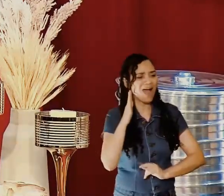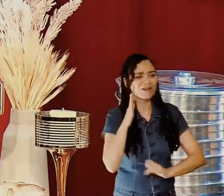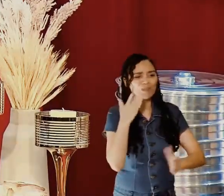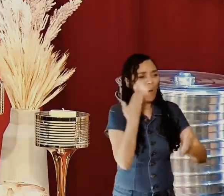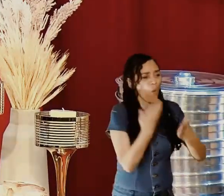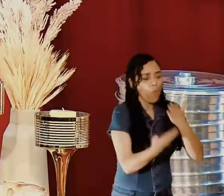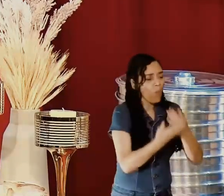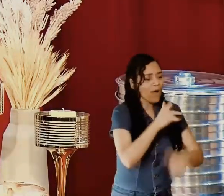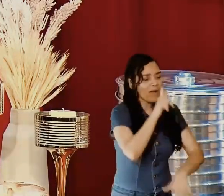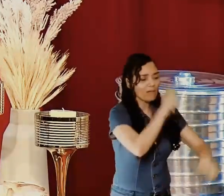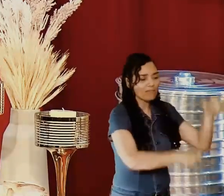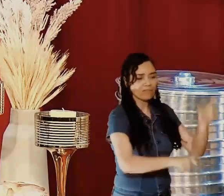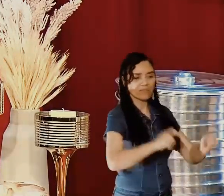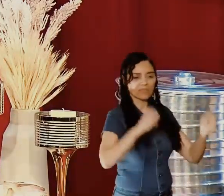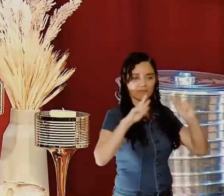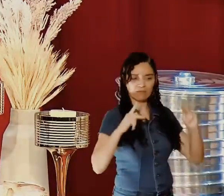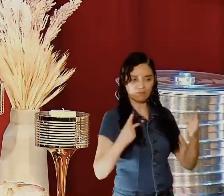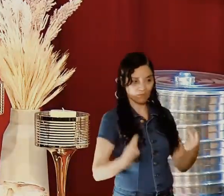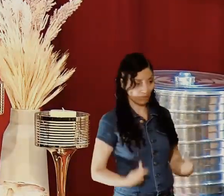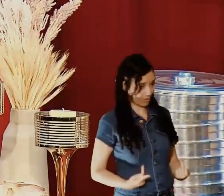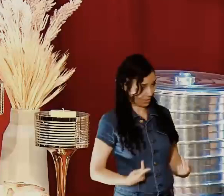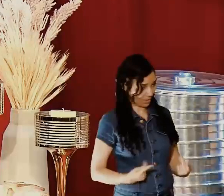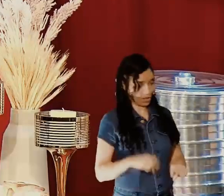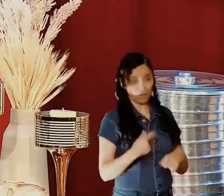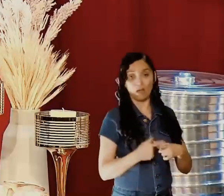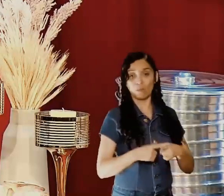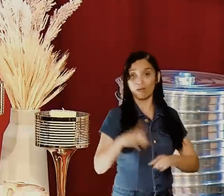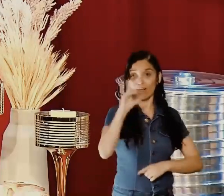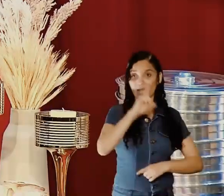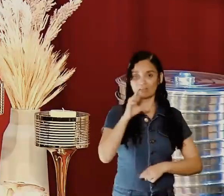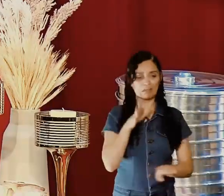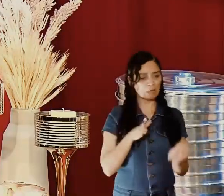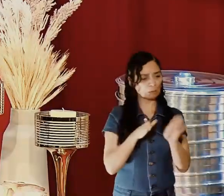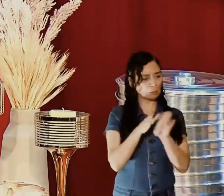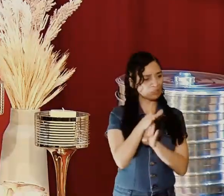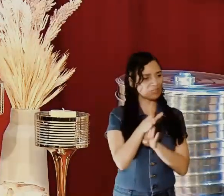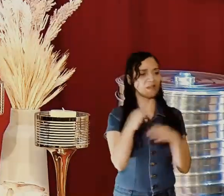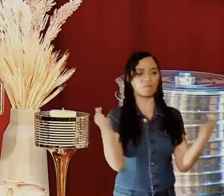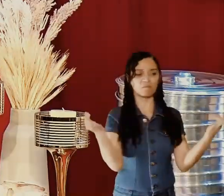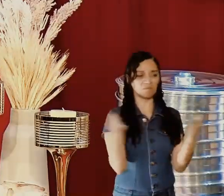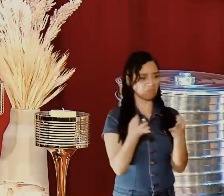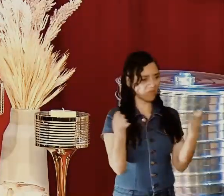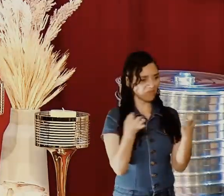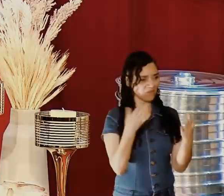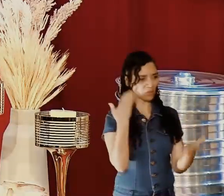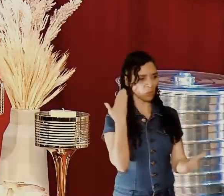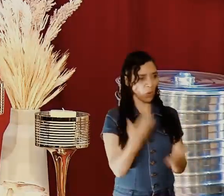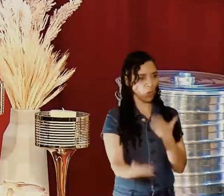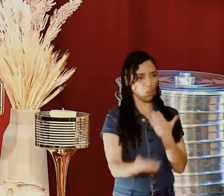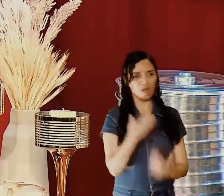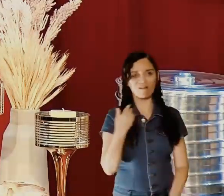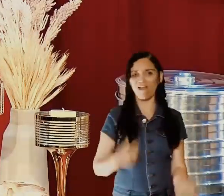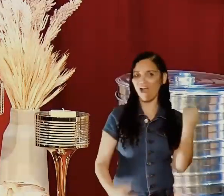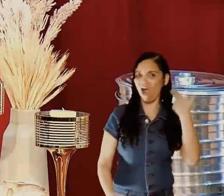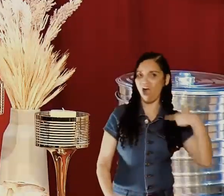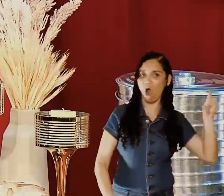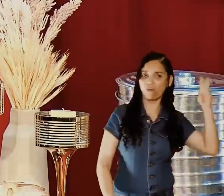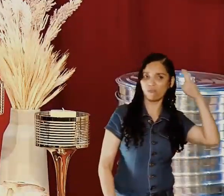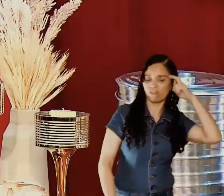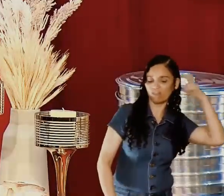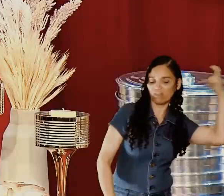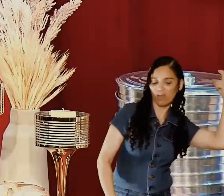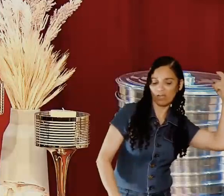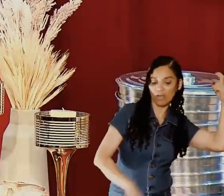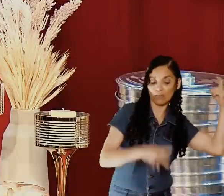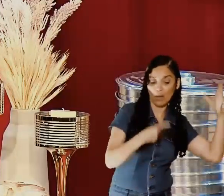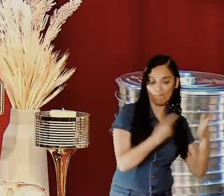Senhor, o conselho do Senhor é superior a qualquer outra sabedoria que você possa encontrar nesse mundo. Portanto, este